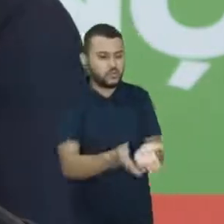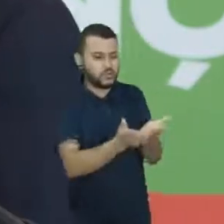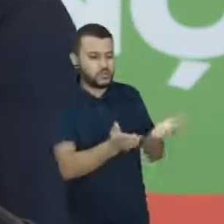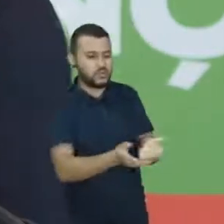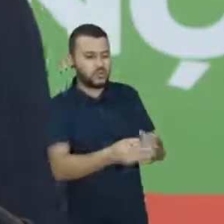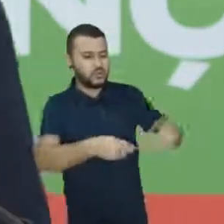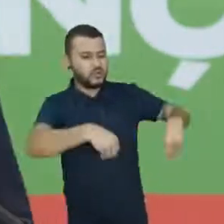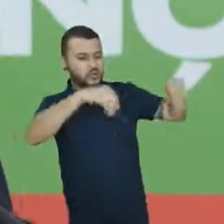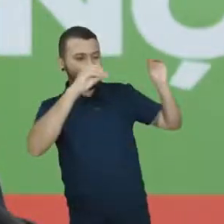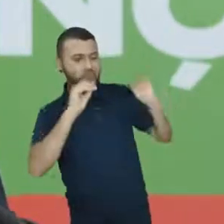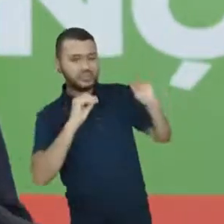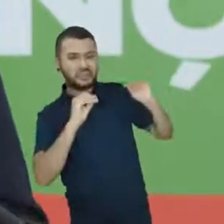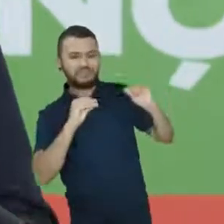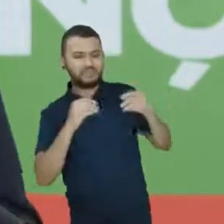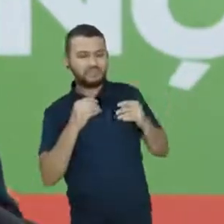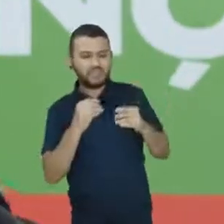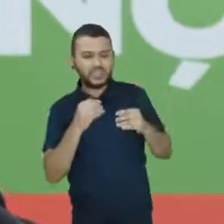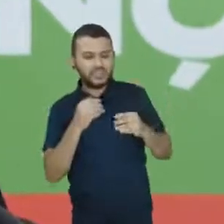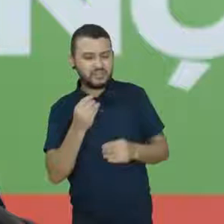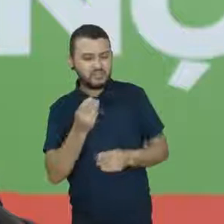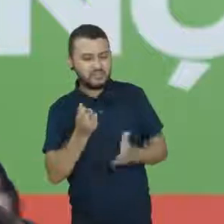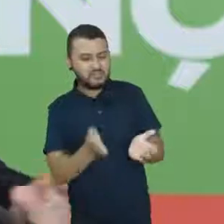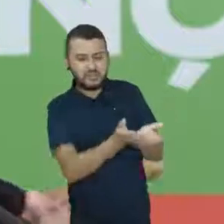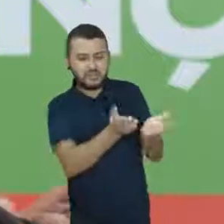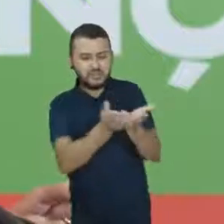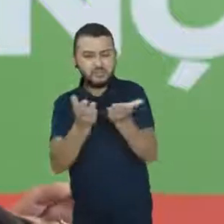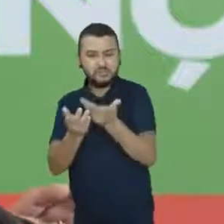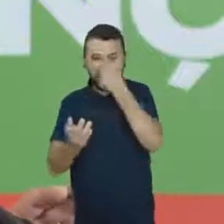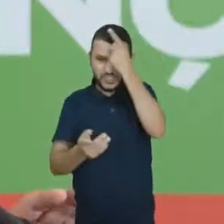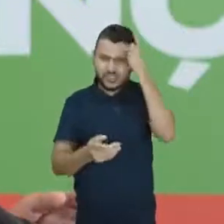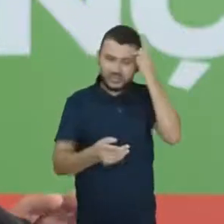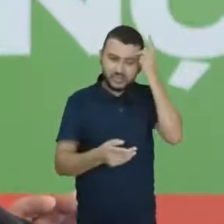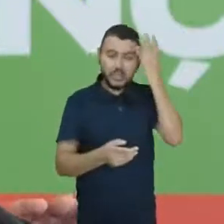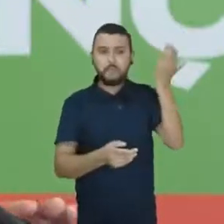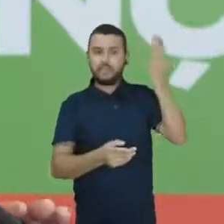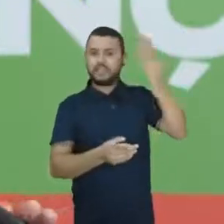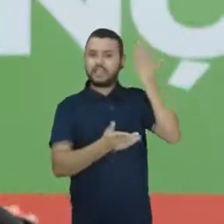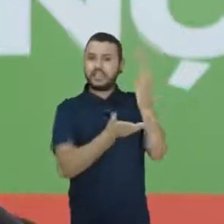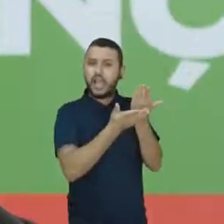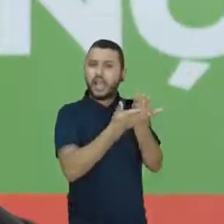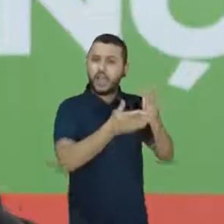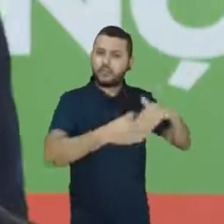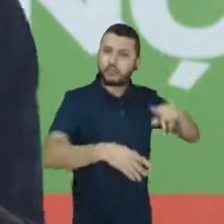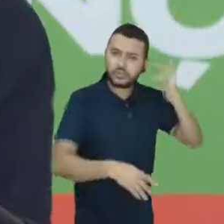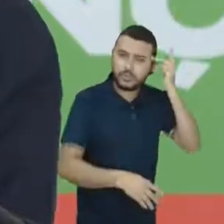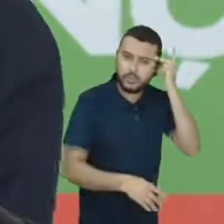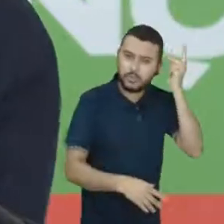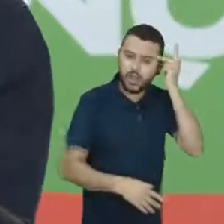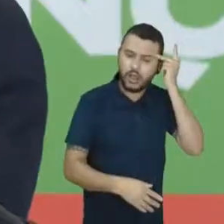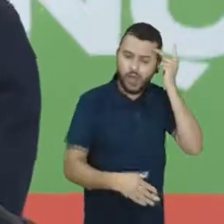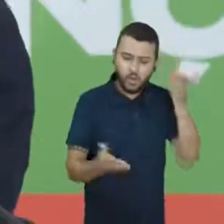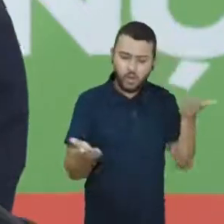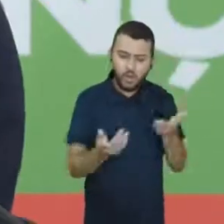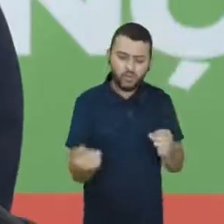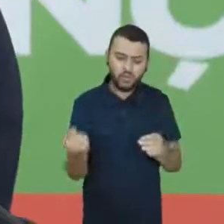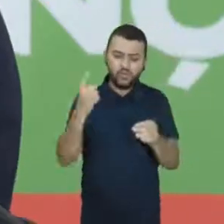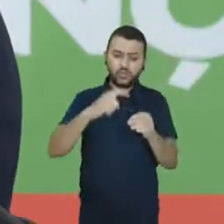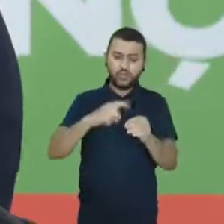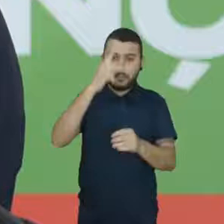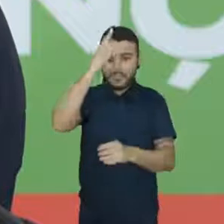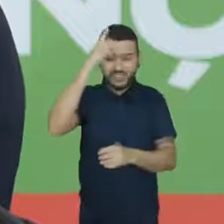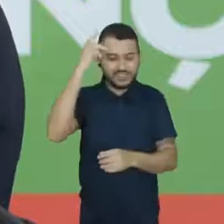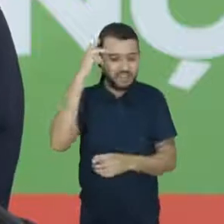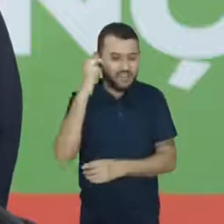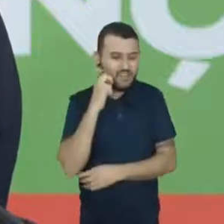lona, coisa que a gente tinha exterminado em São Paulo. Hoje as pessoas com vergonha de pedir